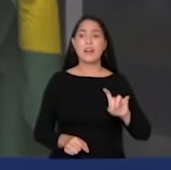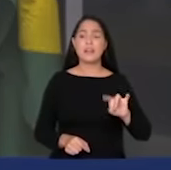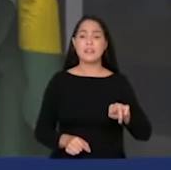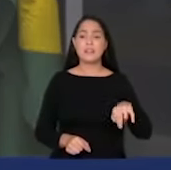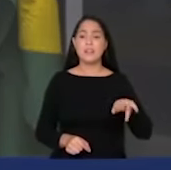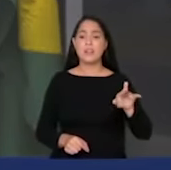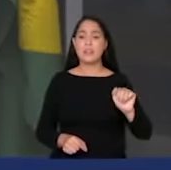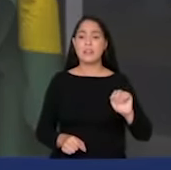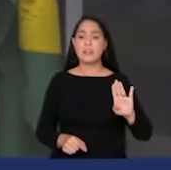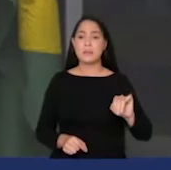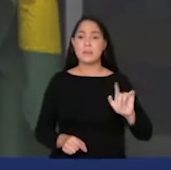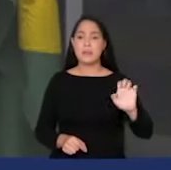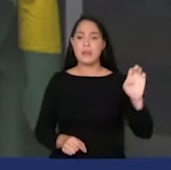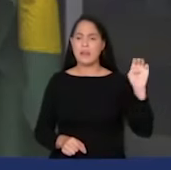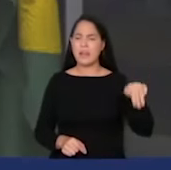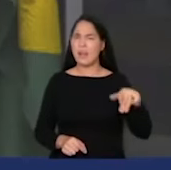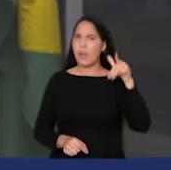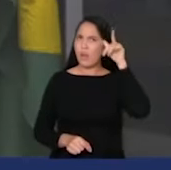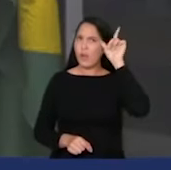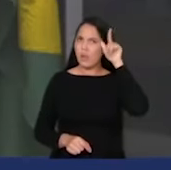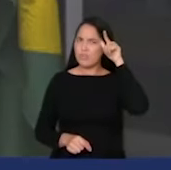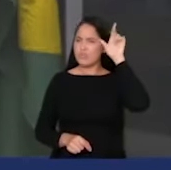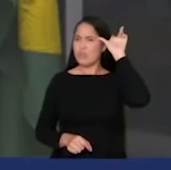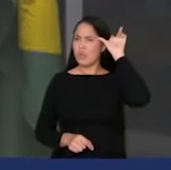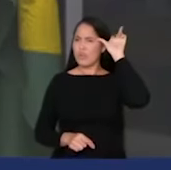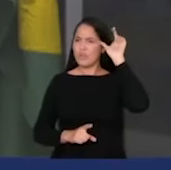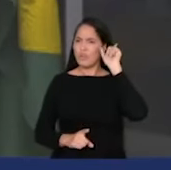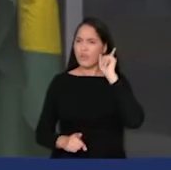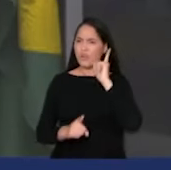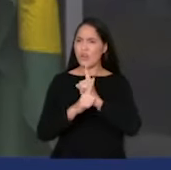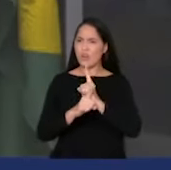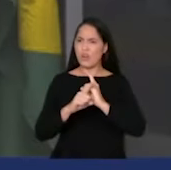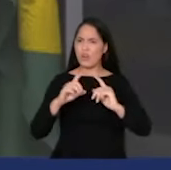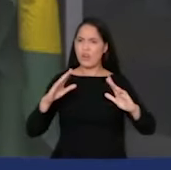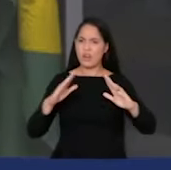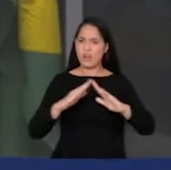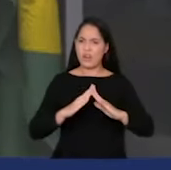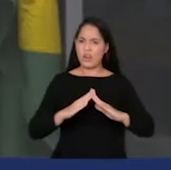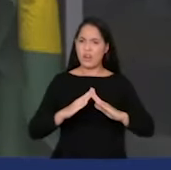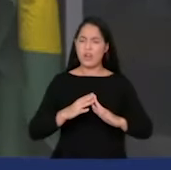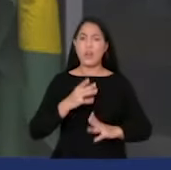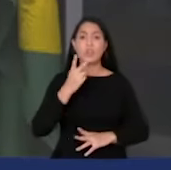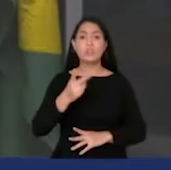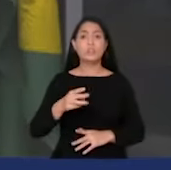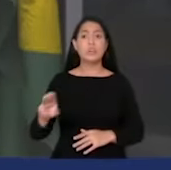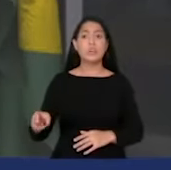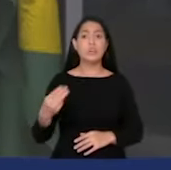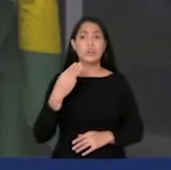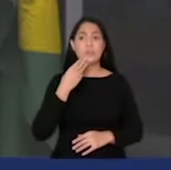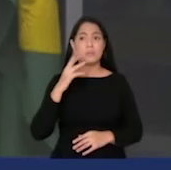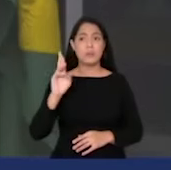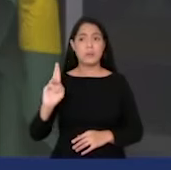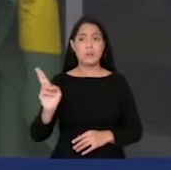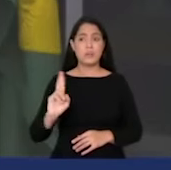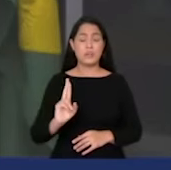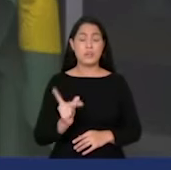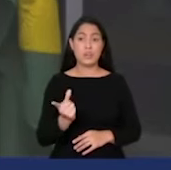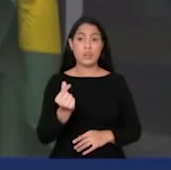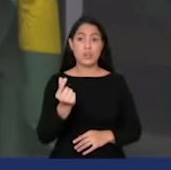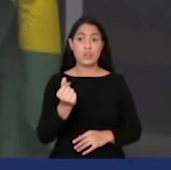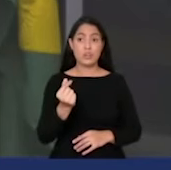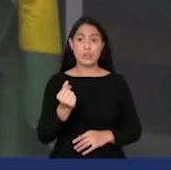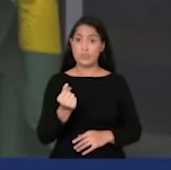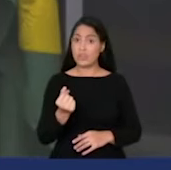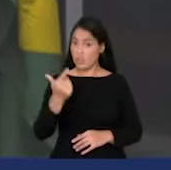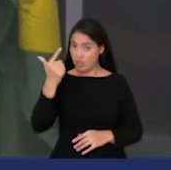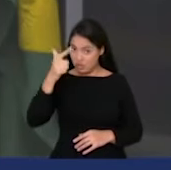encontrada anteontem na sua casa com 2 milhões de reais em dinheiro vivo. Eu vou